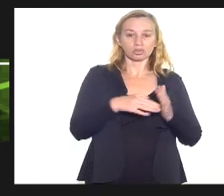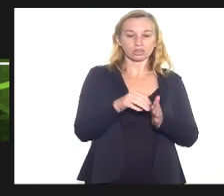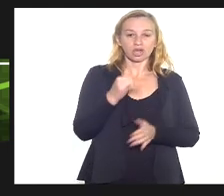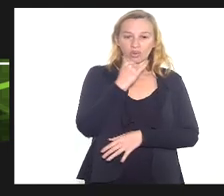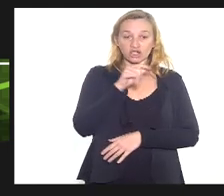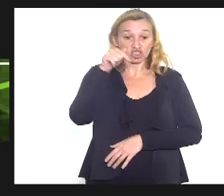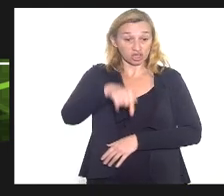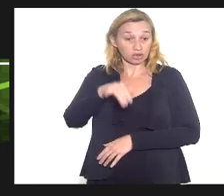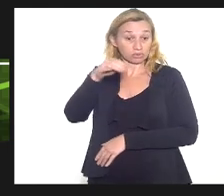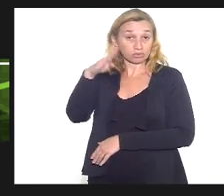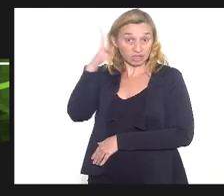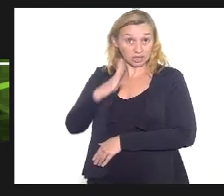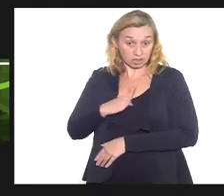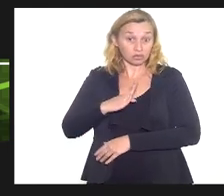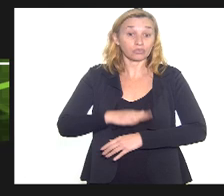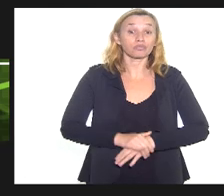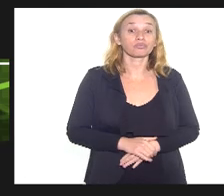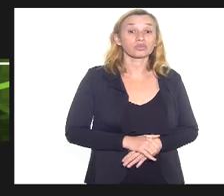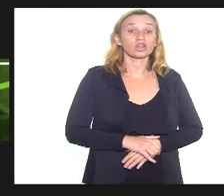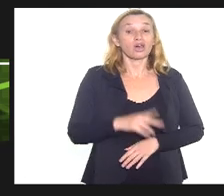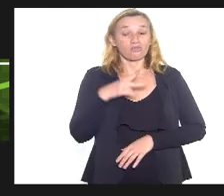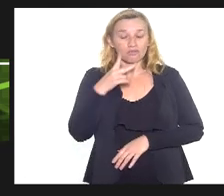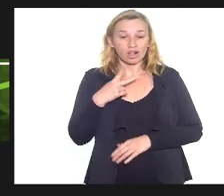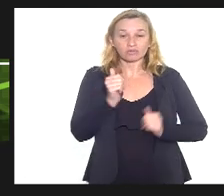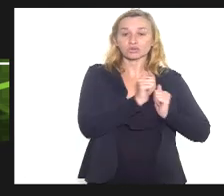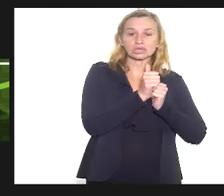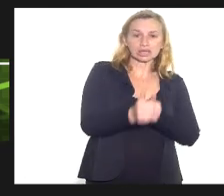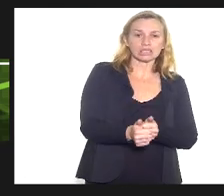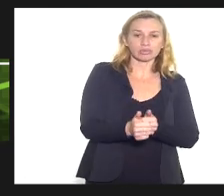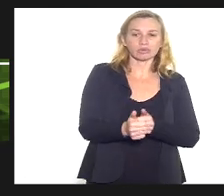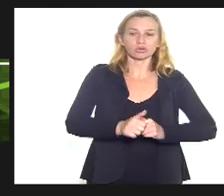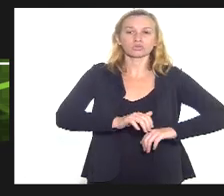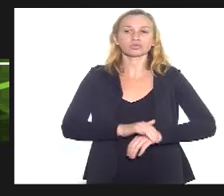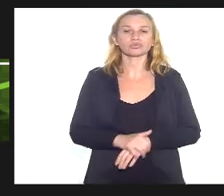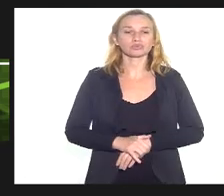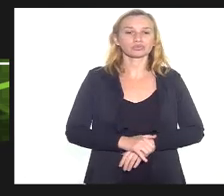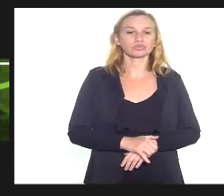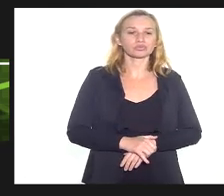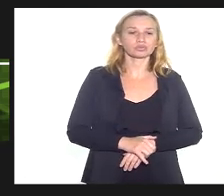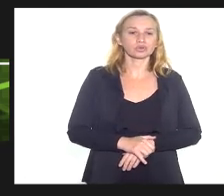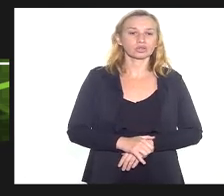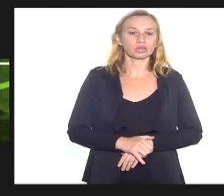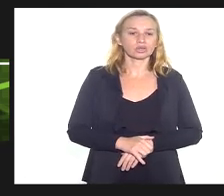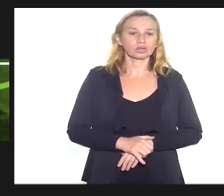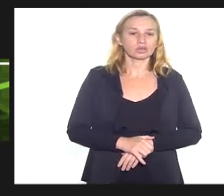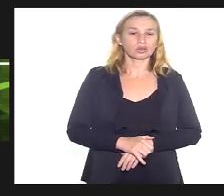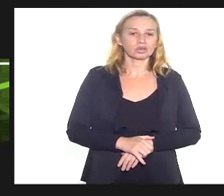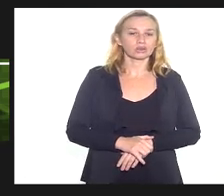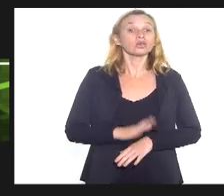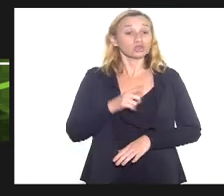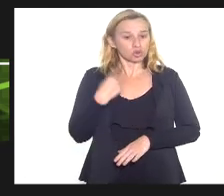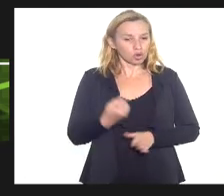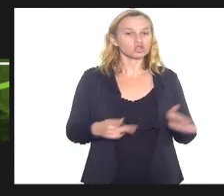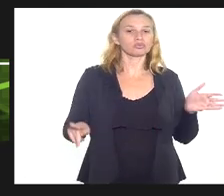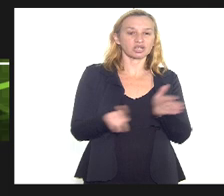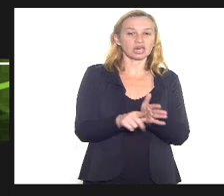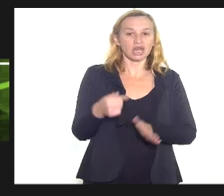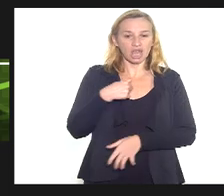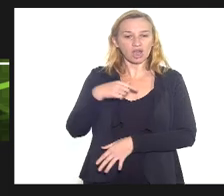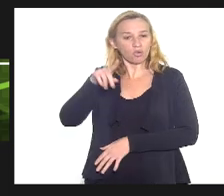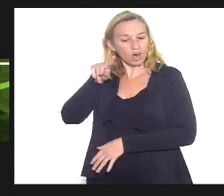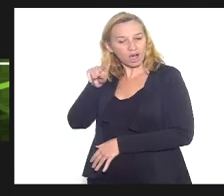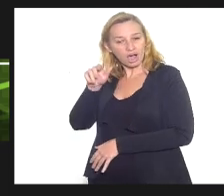no Brasil. Falando do segmento de EP ao qual nós pertencemos, eu, André